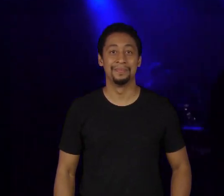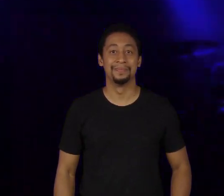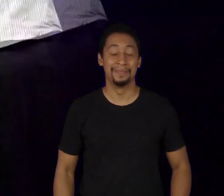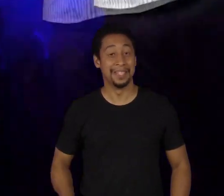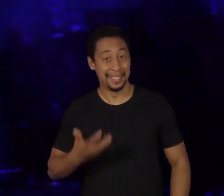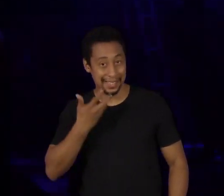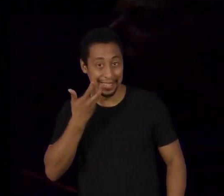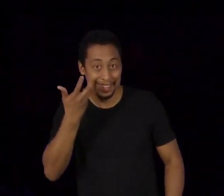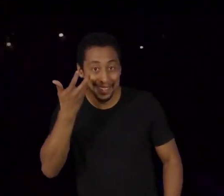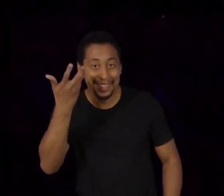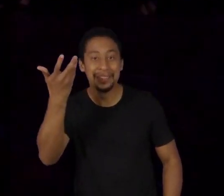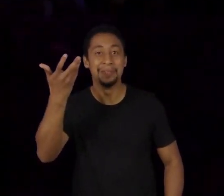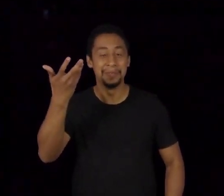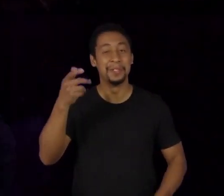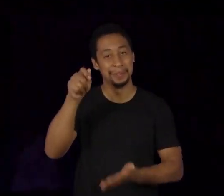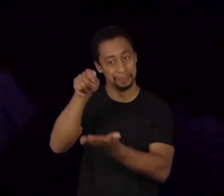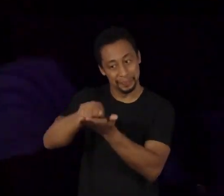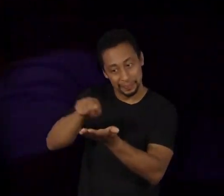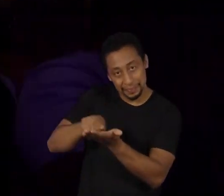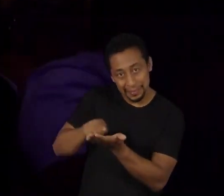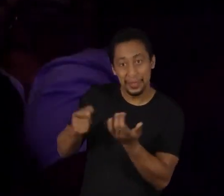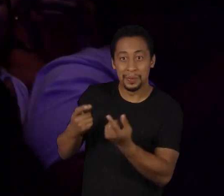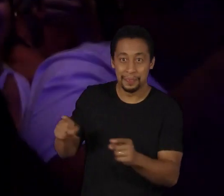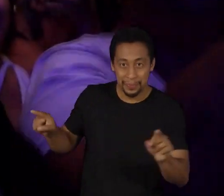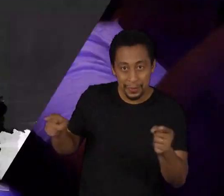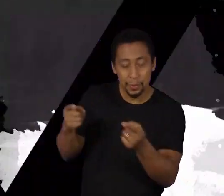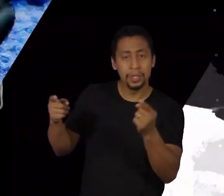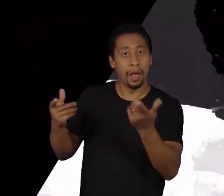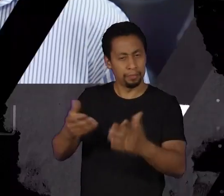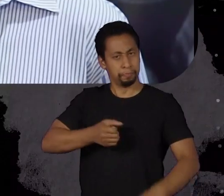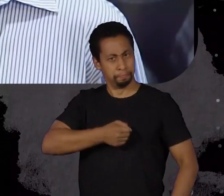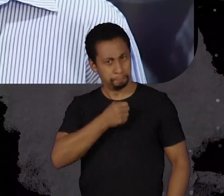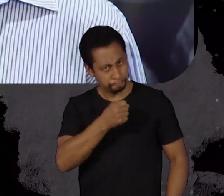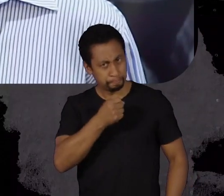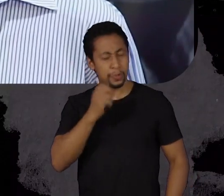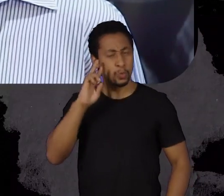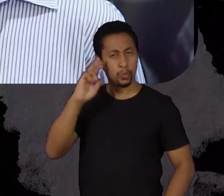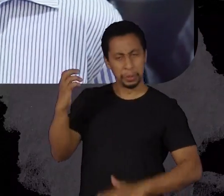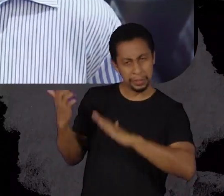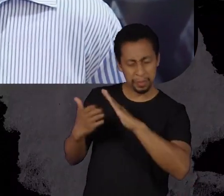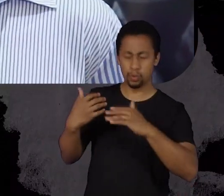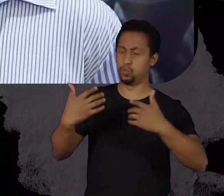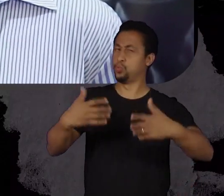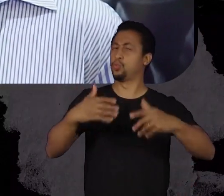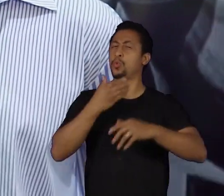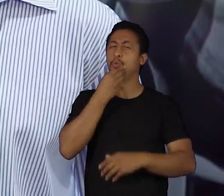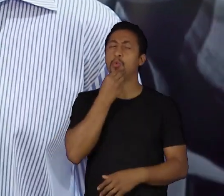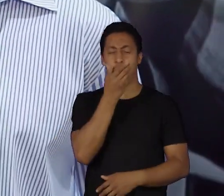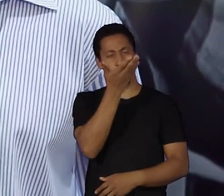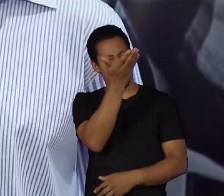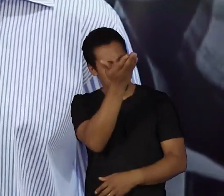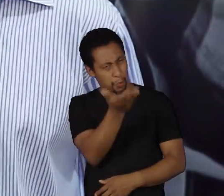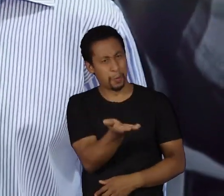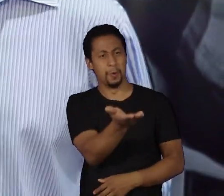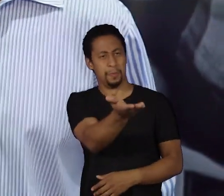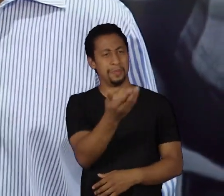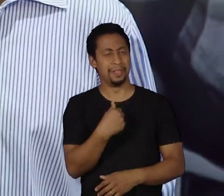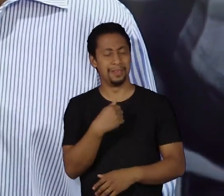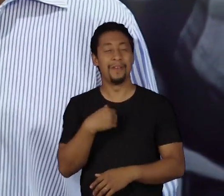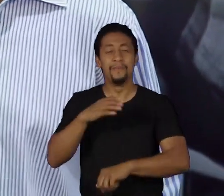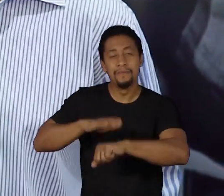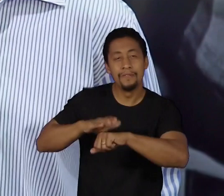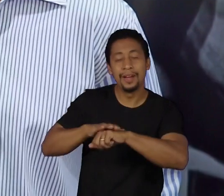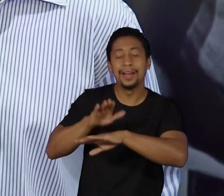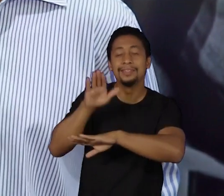Cantor, compositor, apresentador e empresário, o homem que faz as